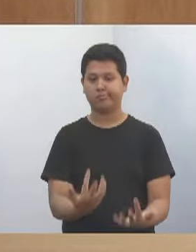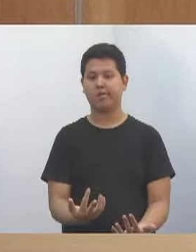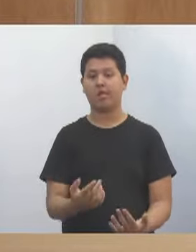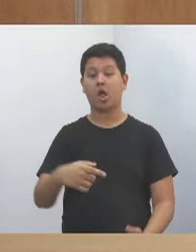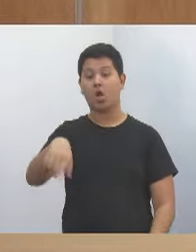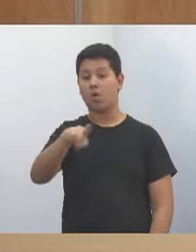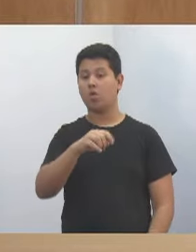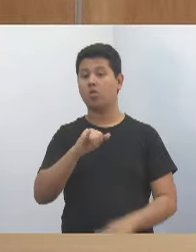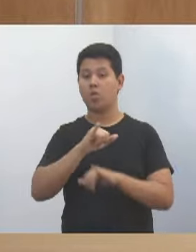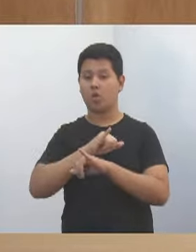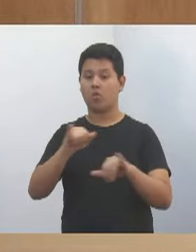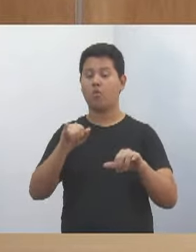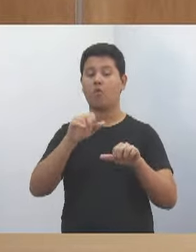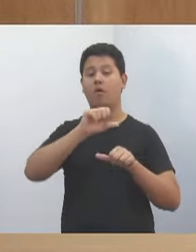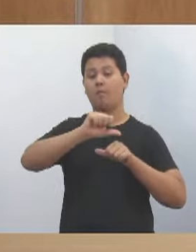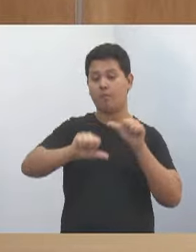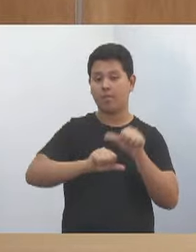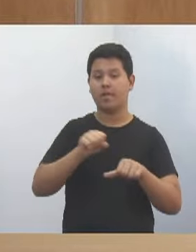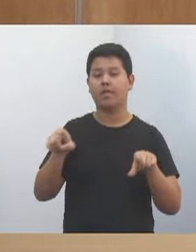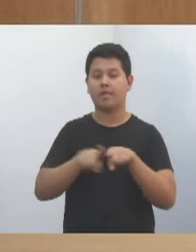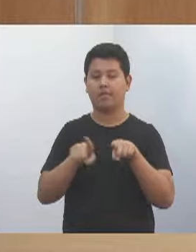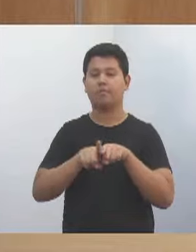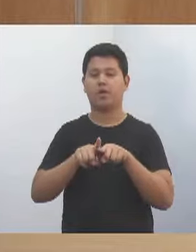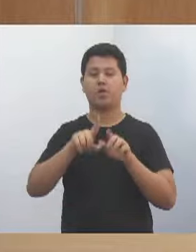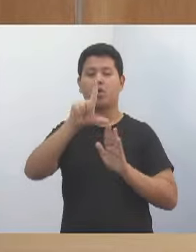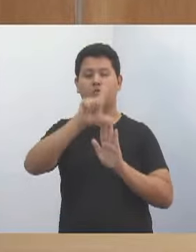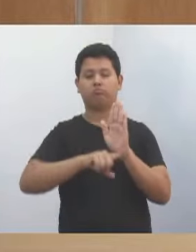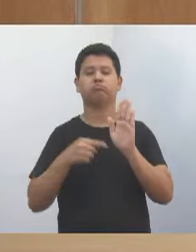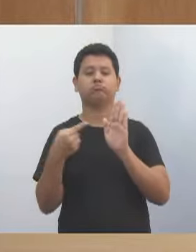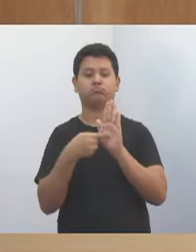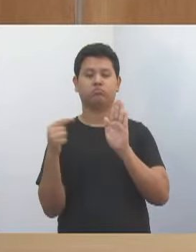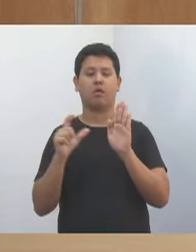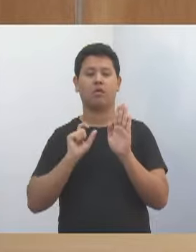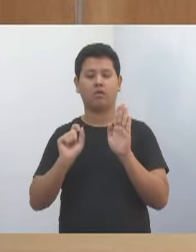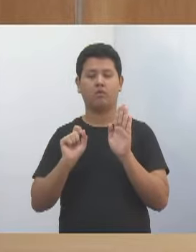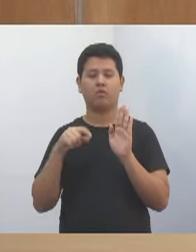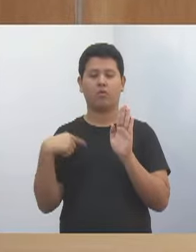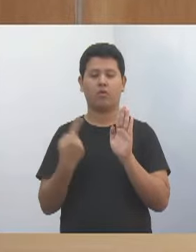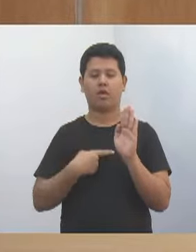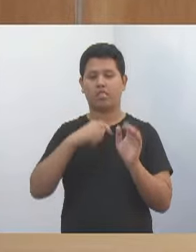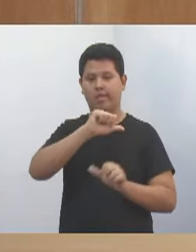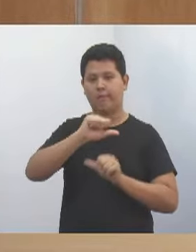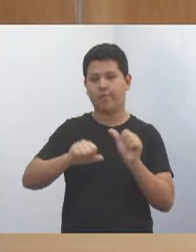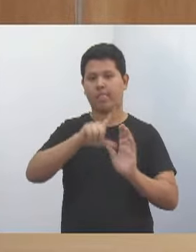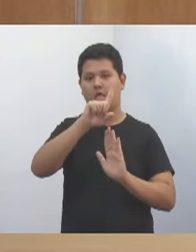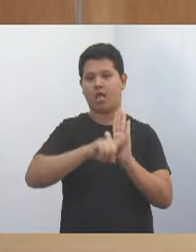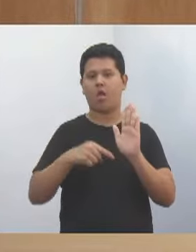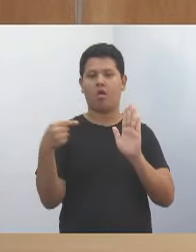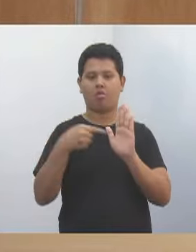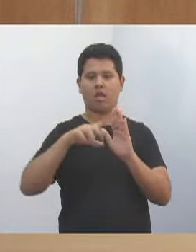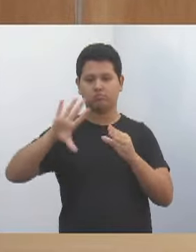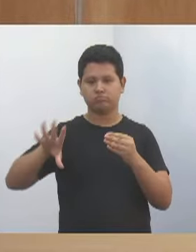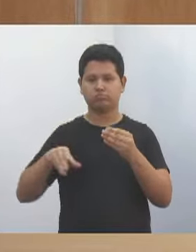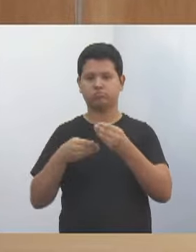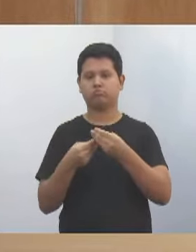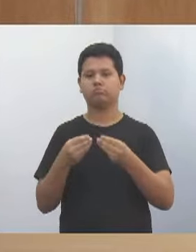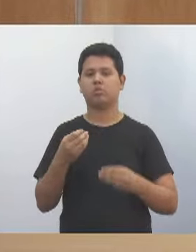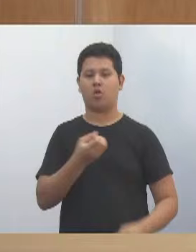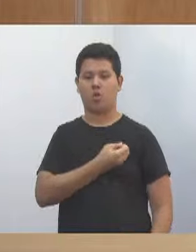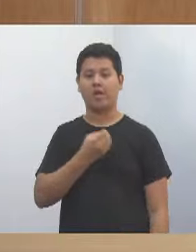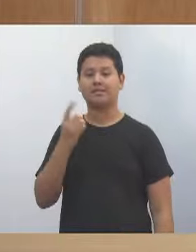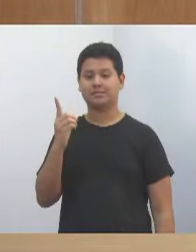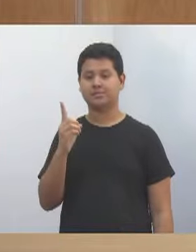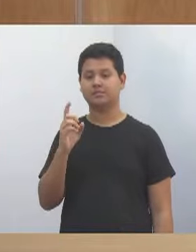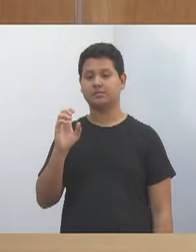essas mudanças, inclusive tem uma lei posterior também, que nós estamos alterando a lei complementar 101, que falamos